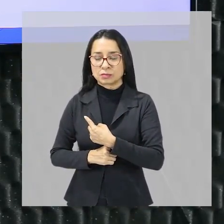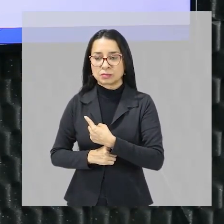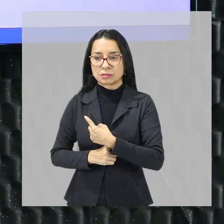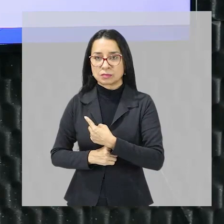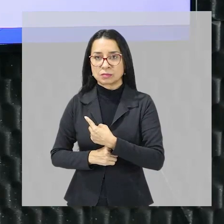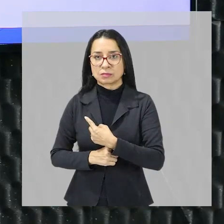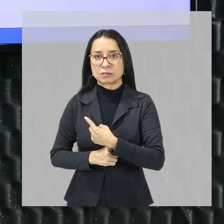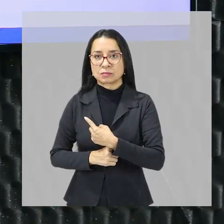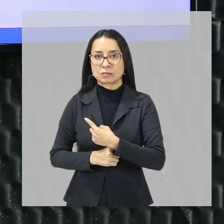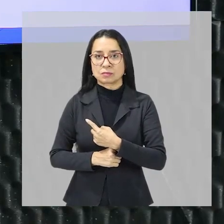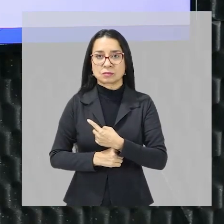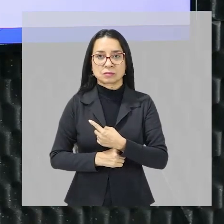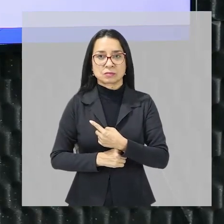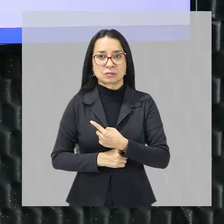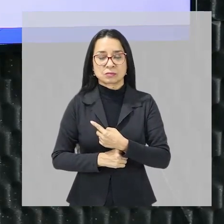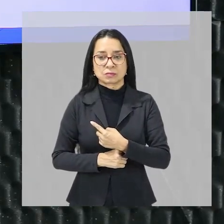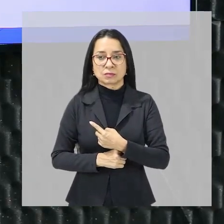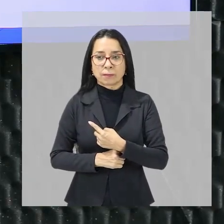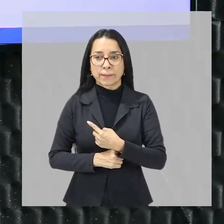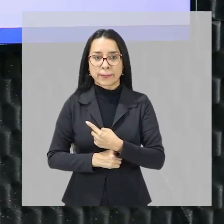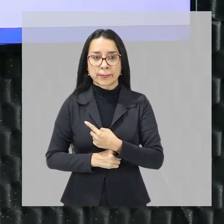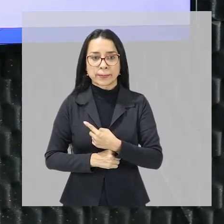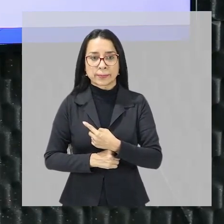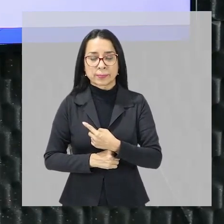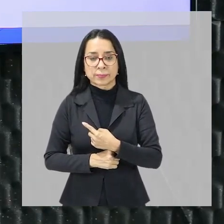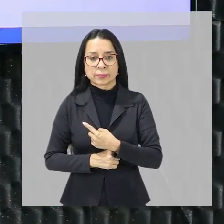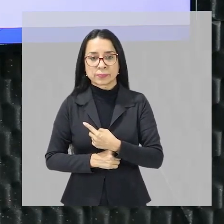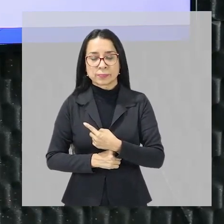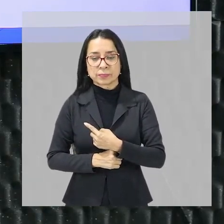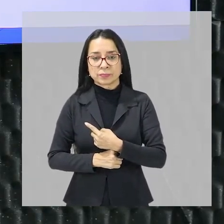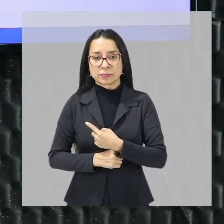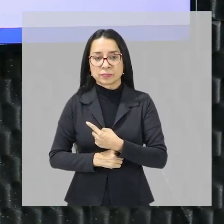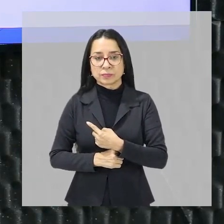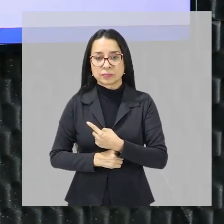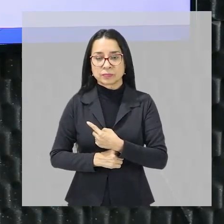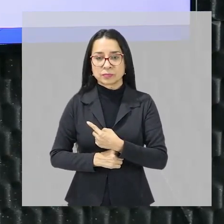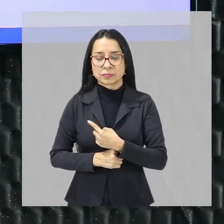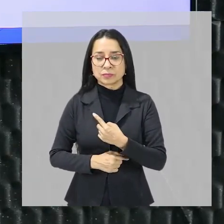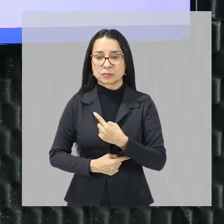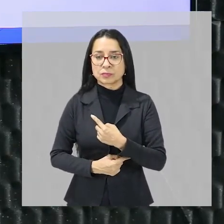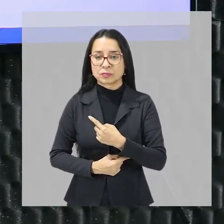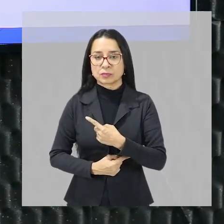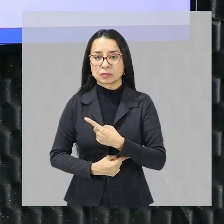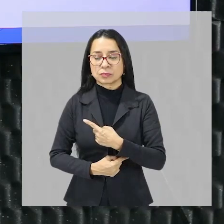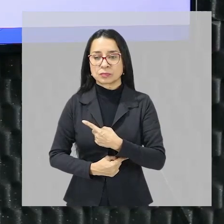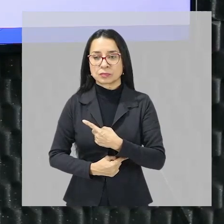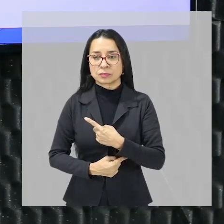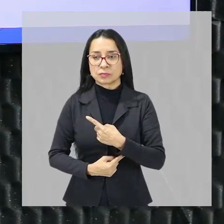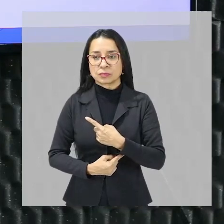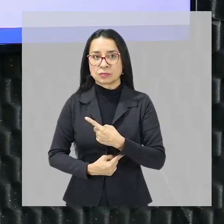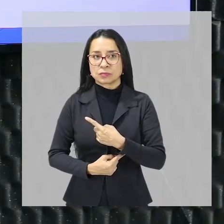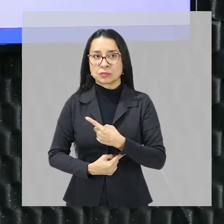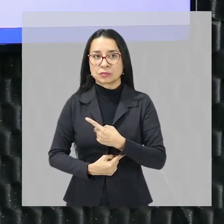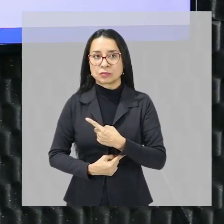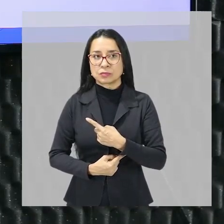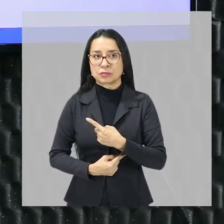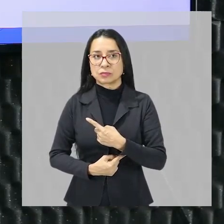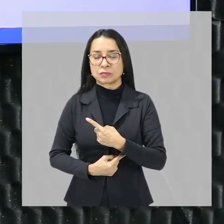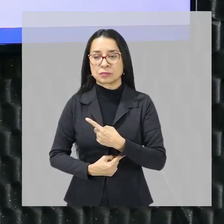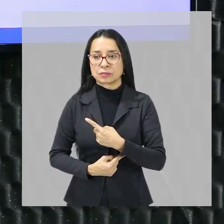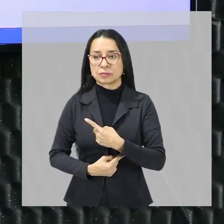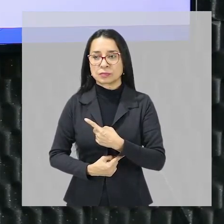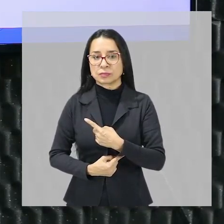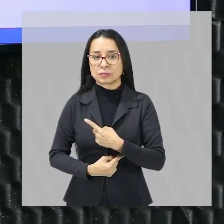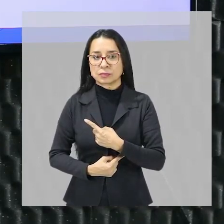lei em favor da melhoria do status jurídico e da condição social, do avanço no sentido